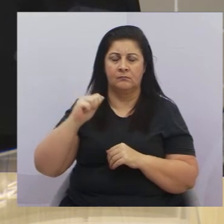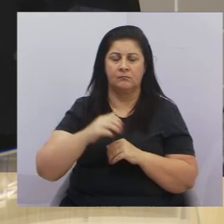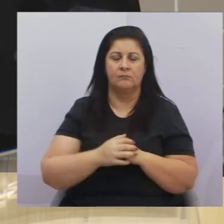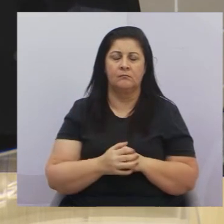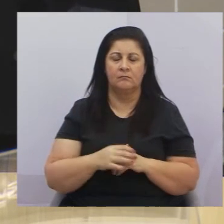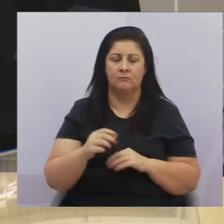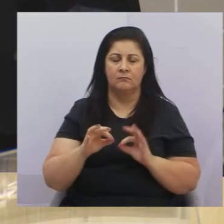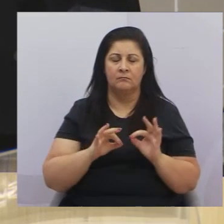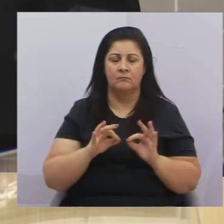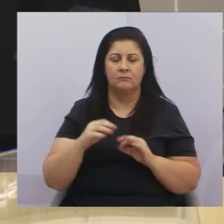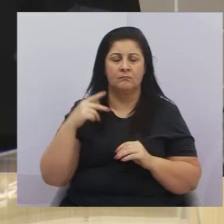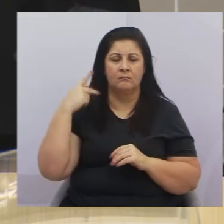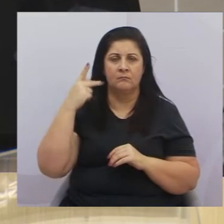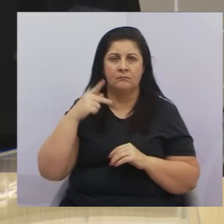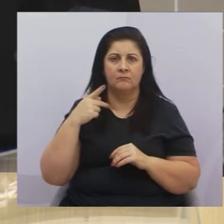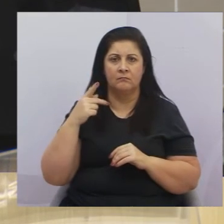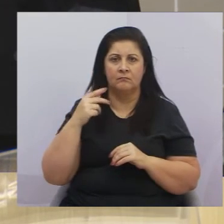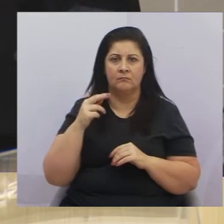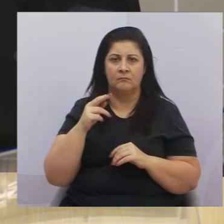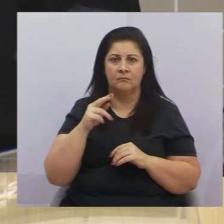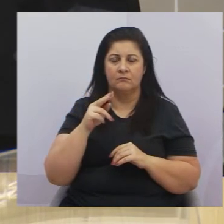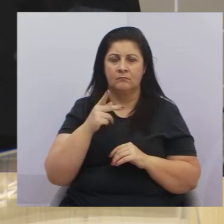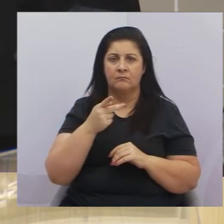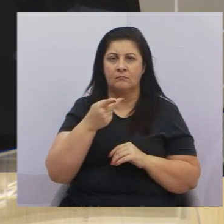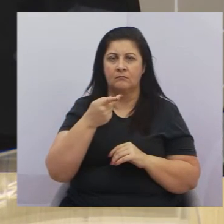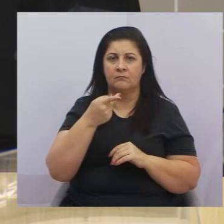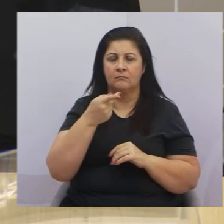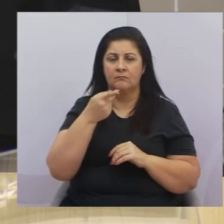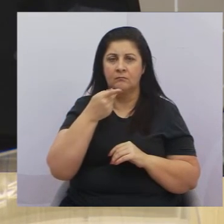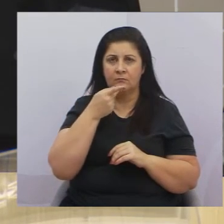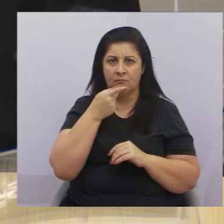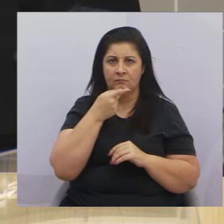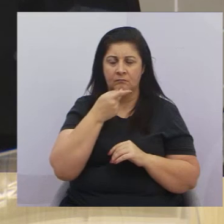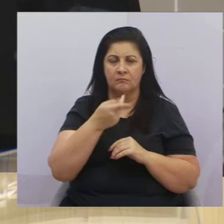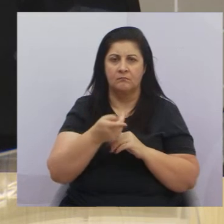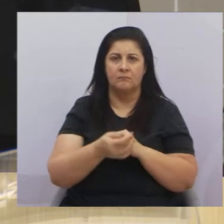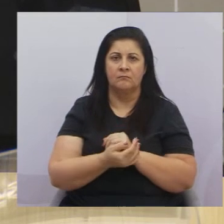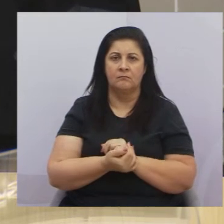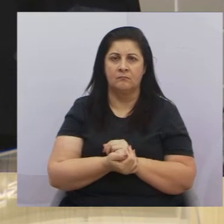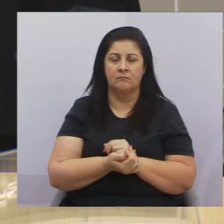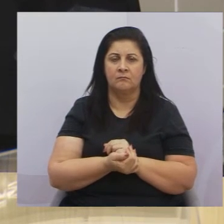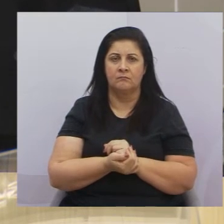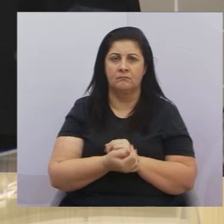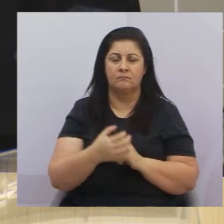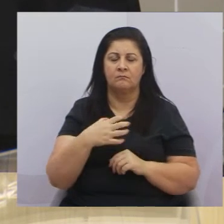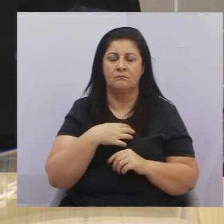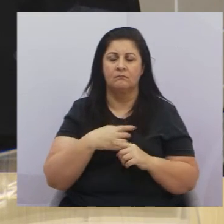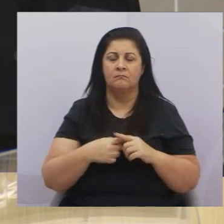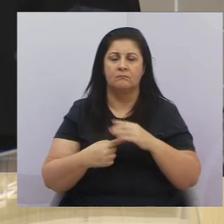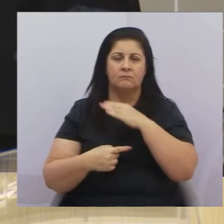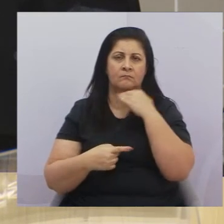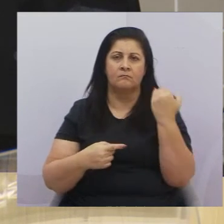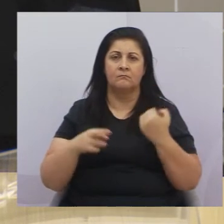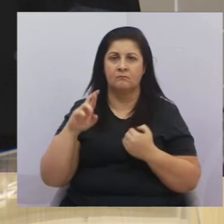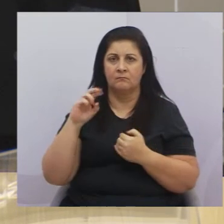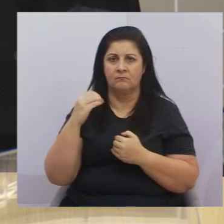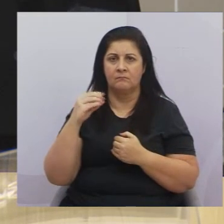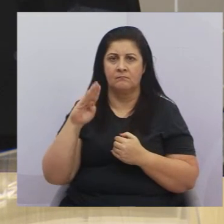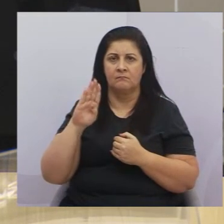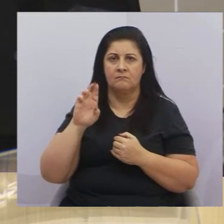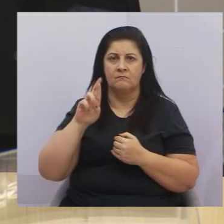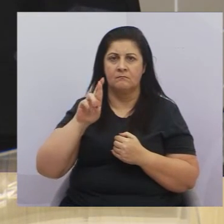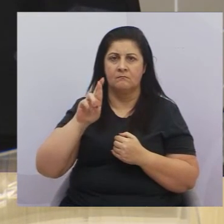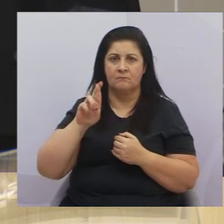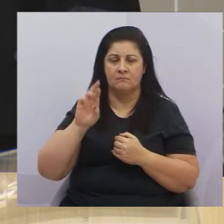Voto formulado pelo vereador Hernani Barreto. Voto de pesar pelo falecimento de Roberto Moreira Cordeiro.